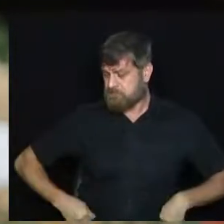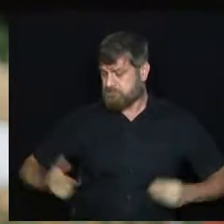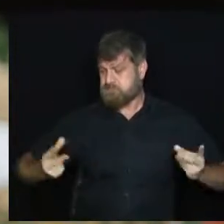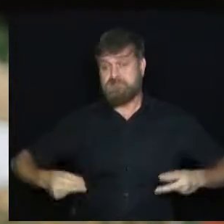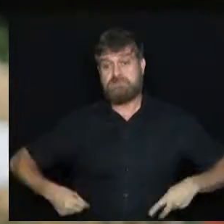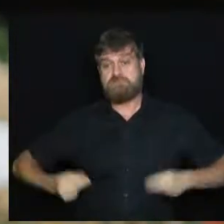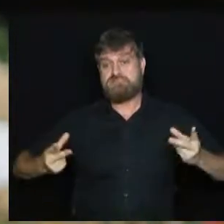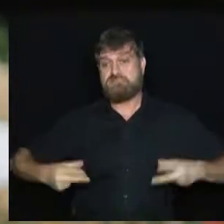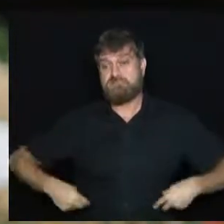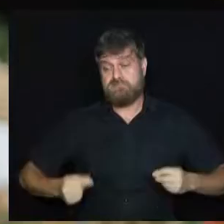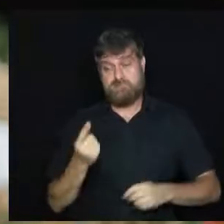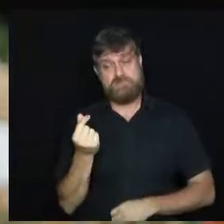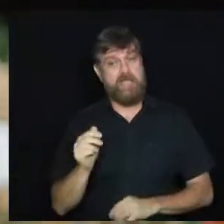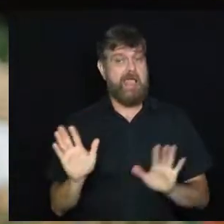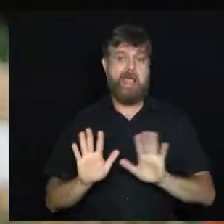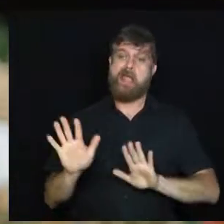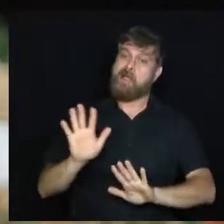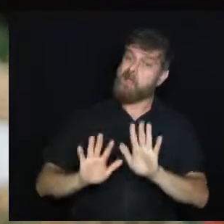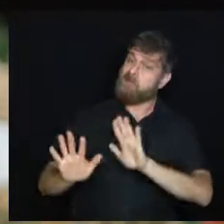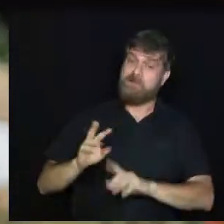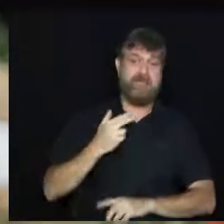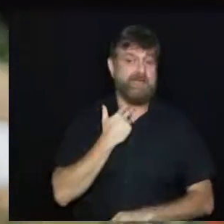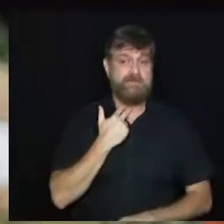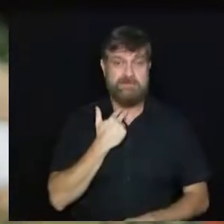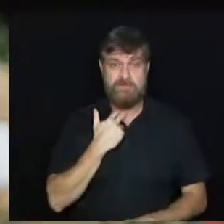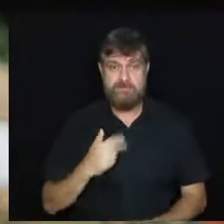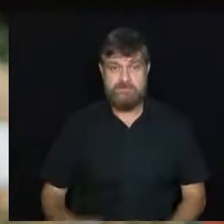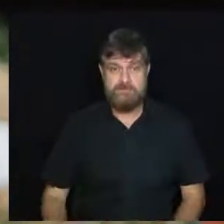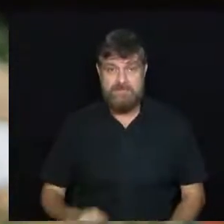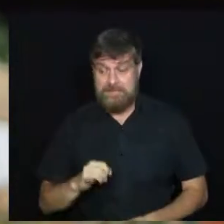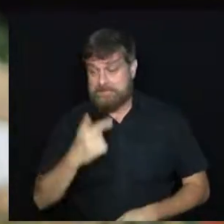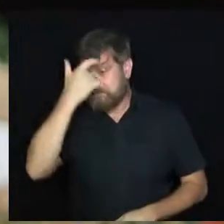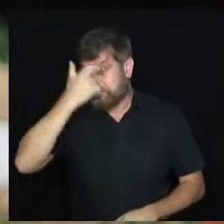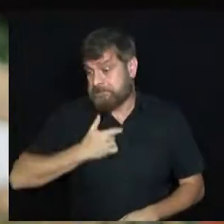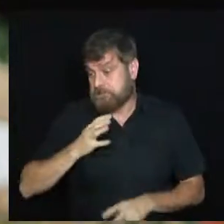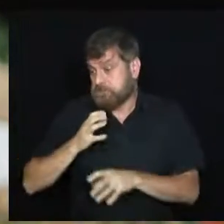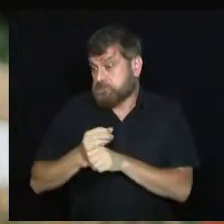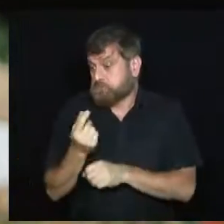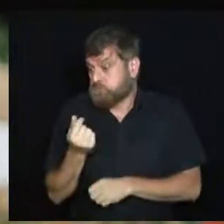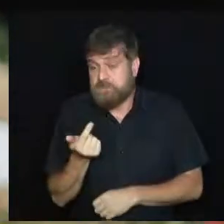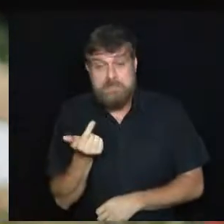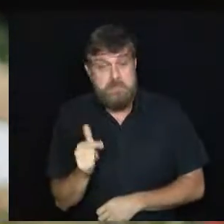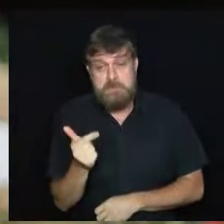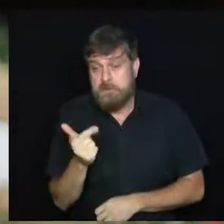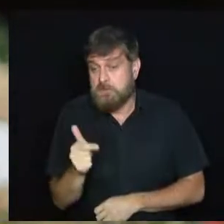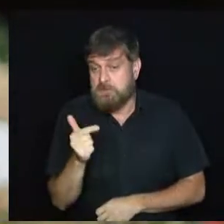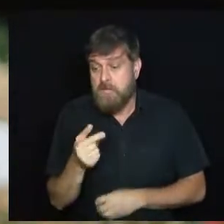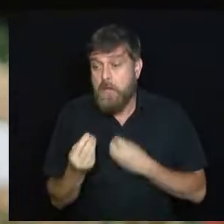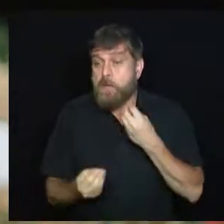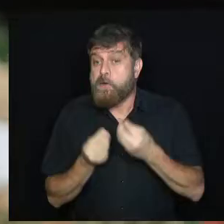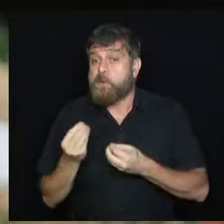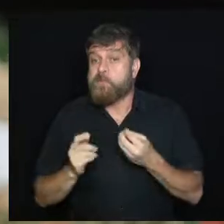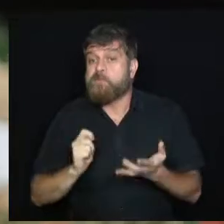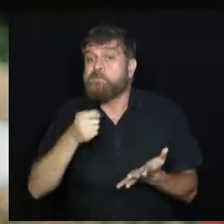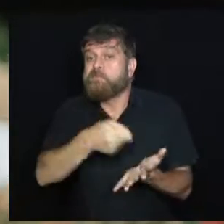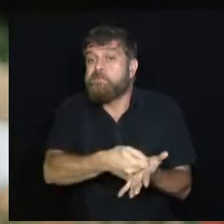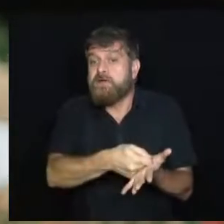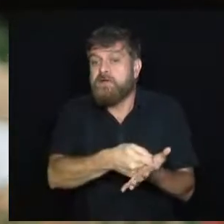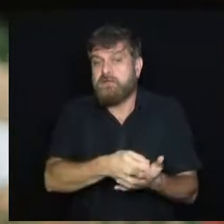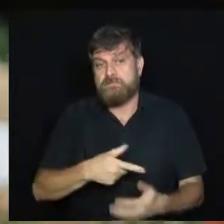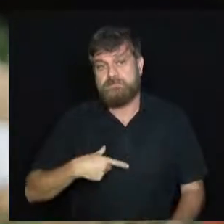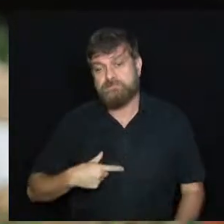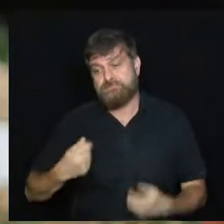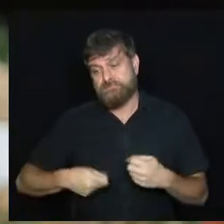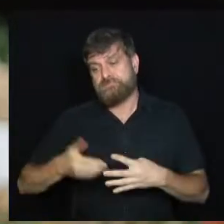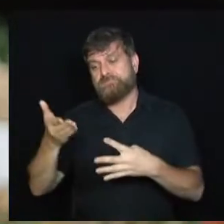meu caixa. Aí não vale a pena. Mas e quando eu não tenho dinheiro à vista? E quando eu não tenho condições de fazer esse pagamento? O que me